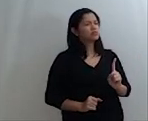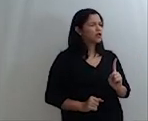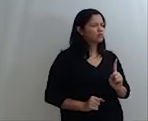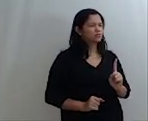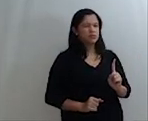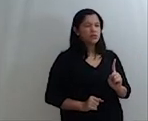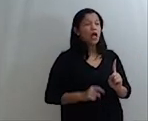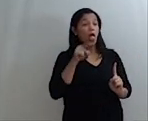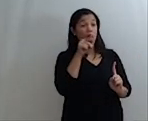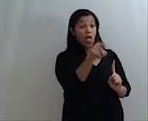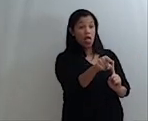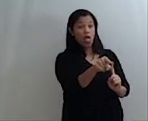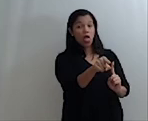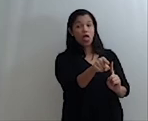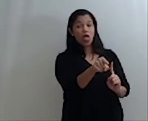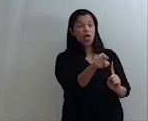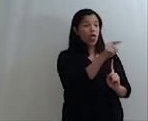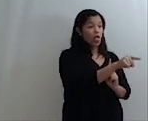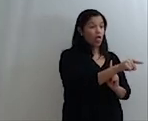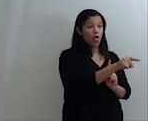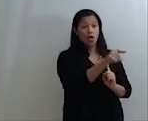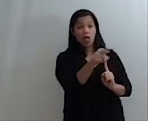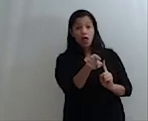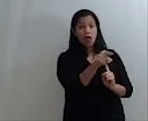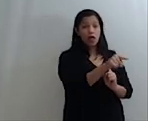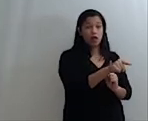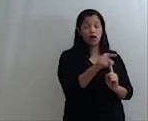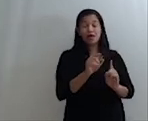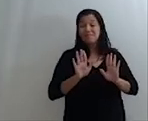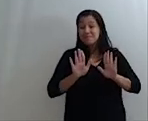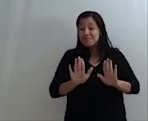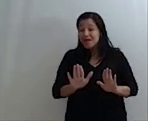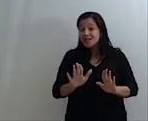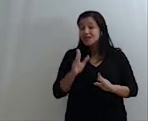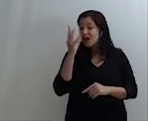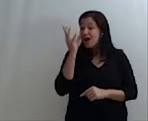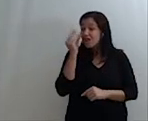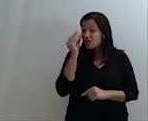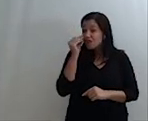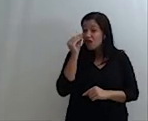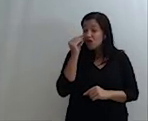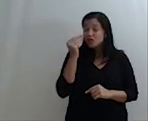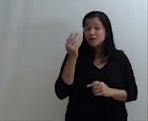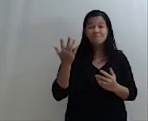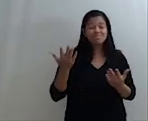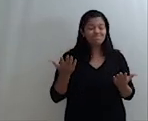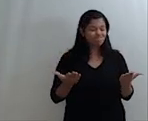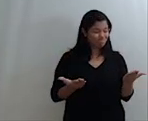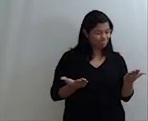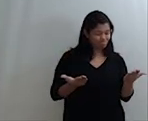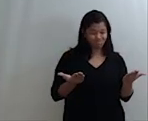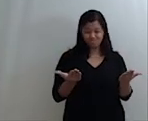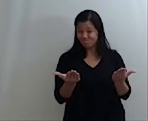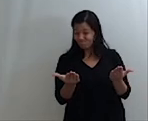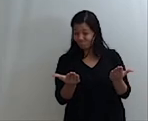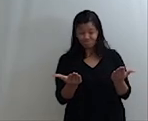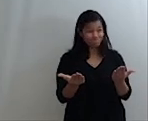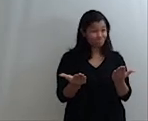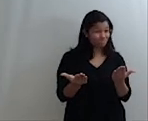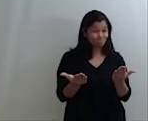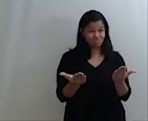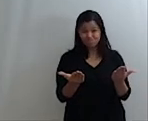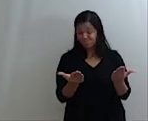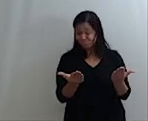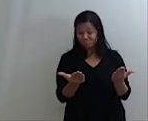a fotografia é ainda mais susceptível a erro porque as fotos que são exibidas quase sempre são